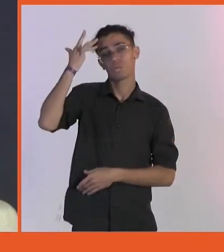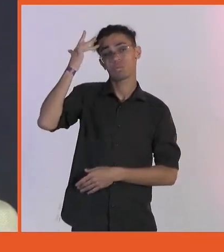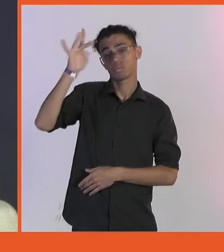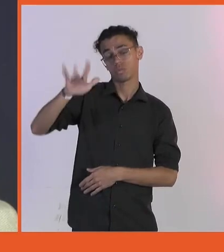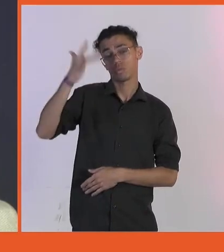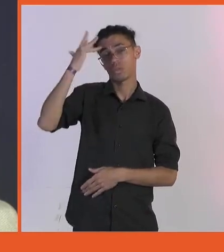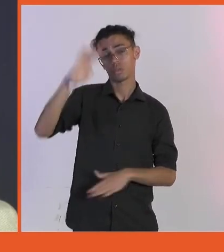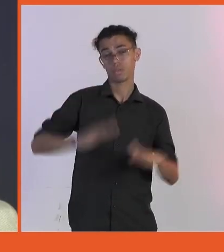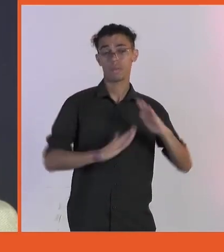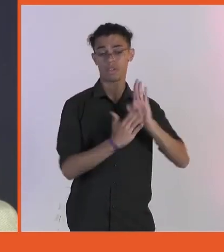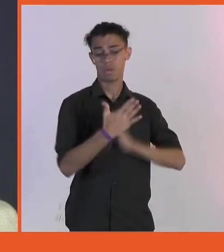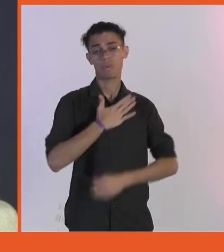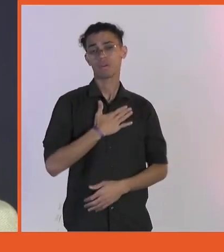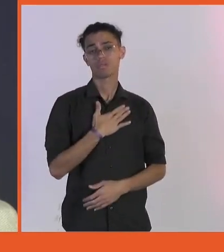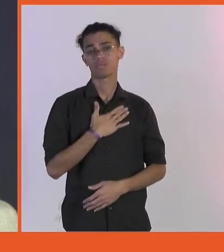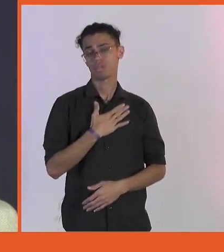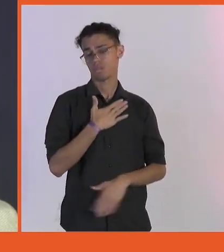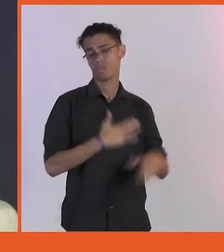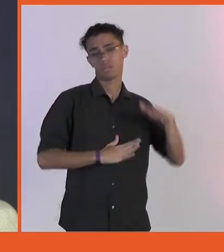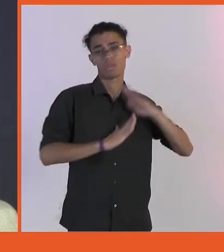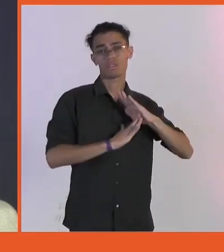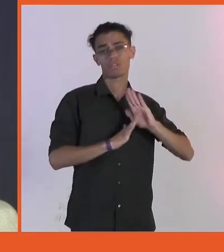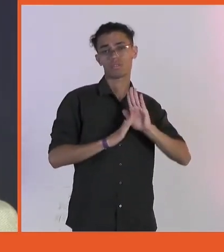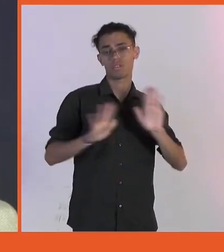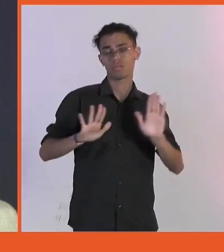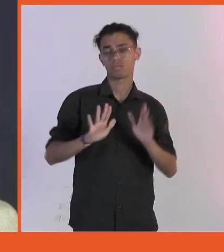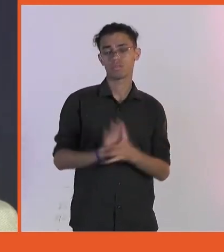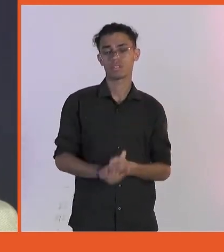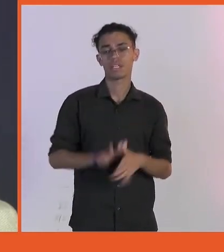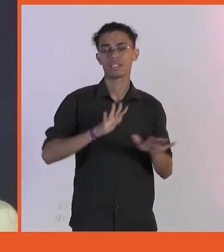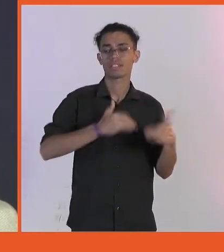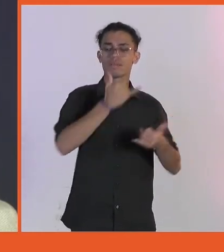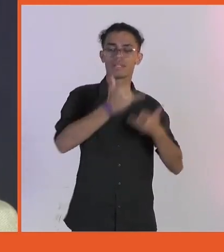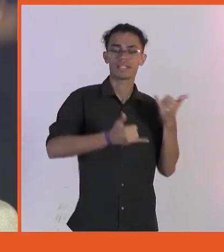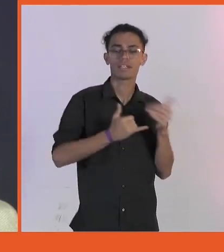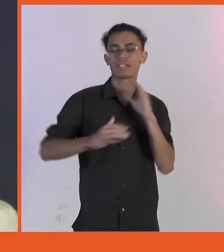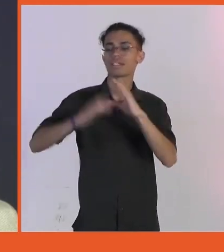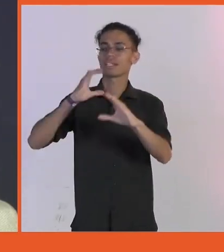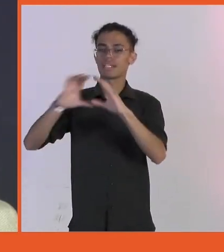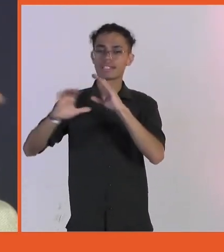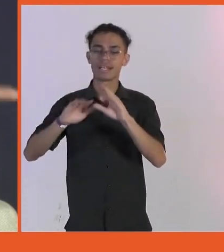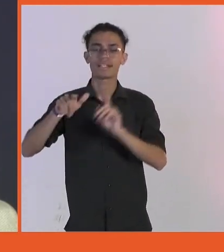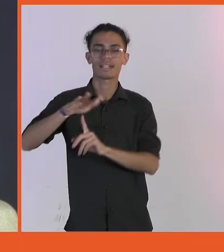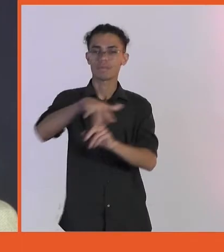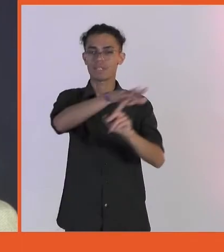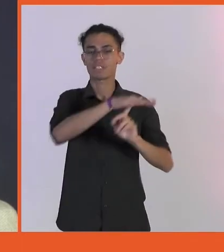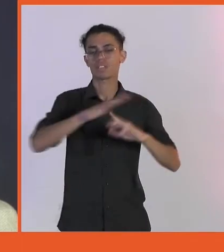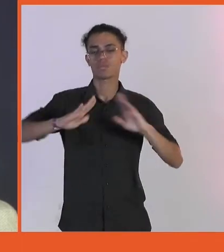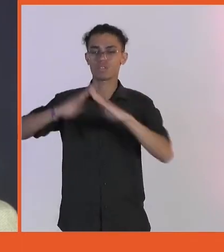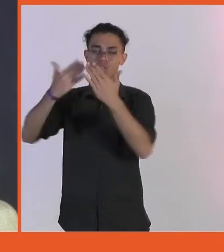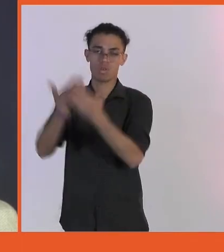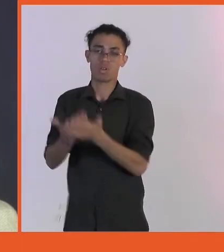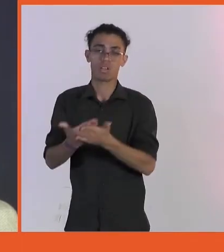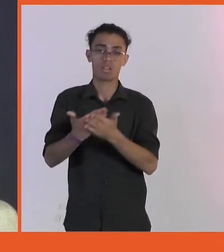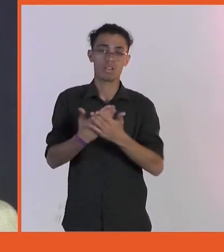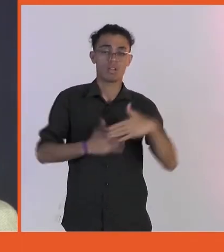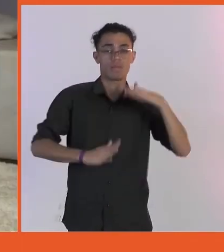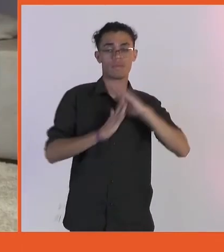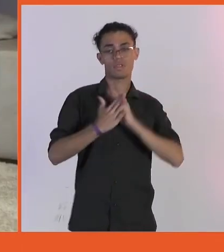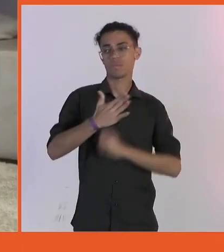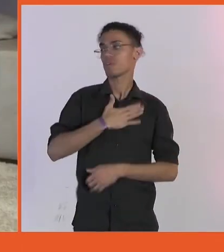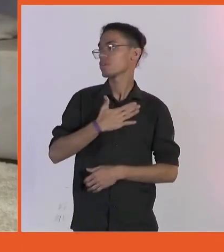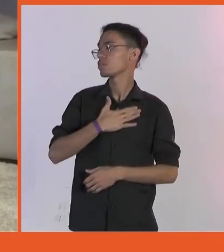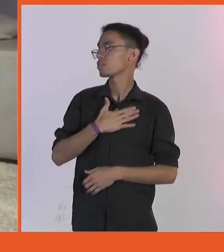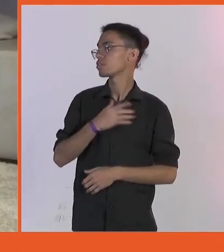limite? O meu é esse. Eu não vou mostrar tudo da minha filha. Vou mostrar ela brincando, eu brincando com ela, ela correndo no parquinho, só. Acho que no fim